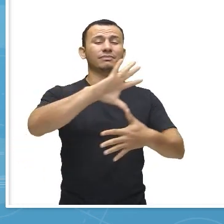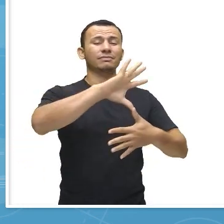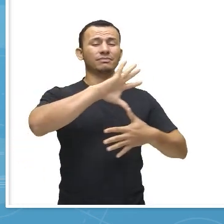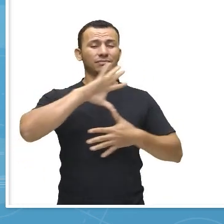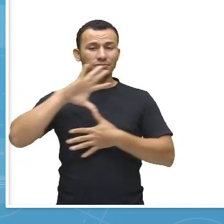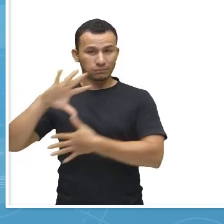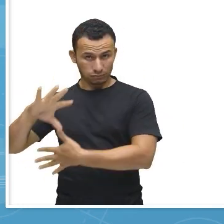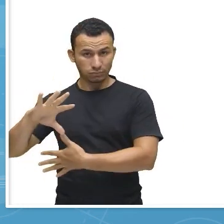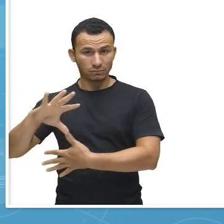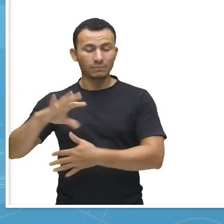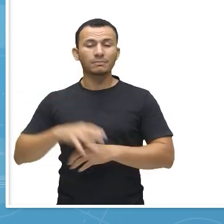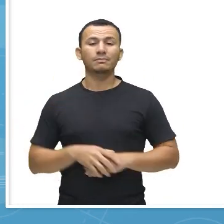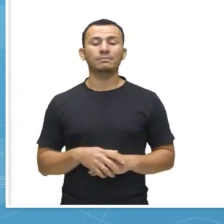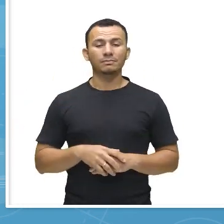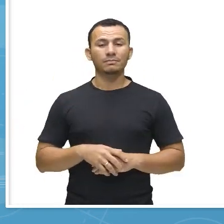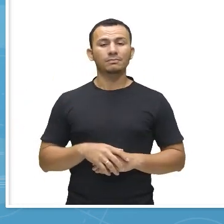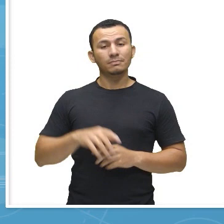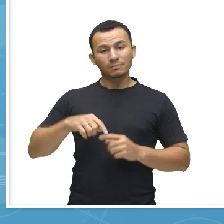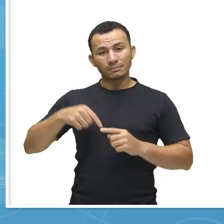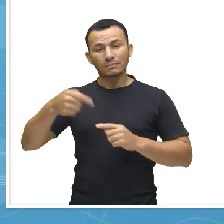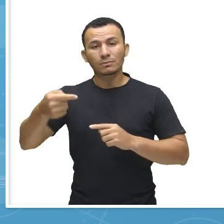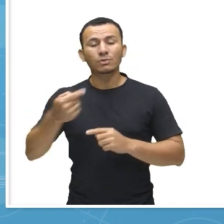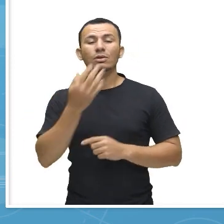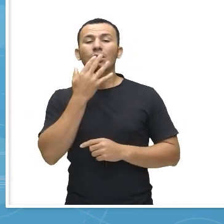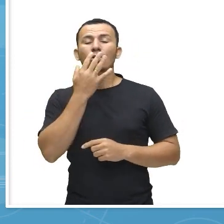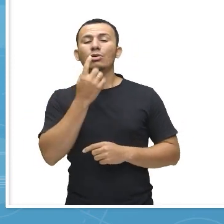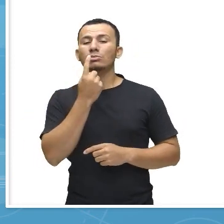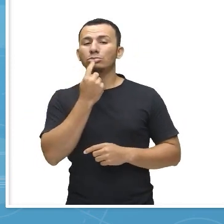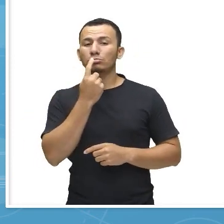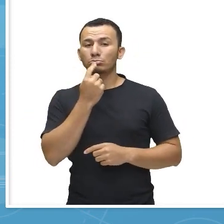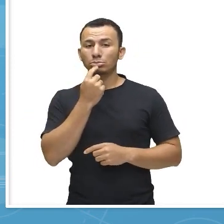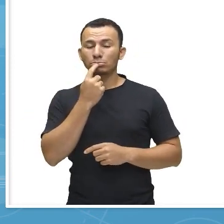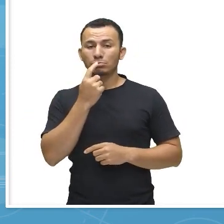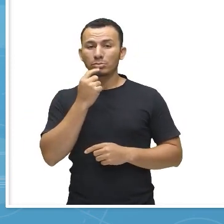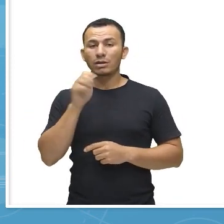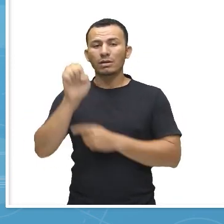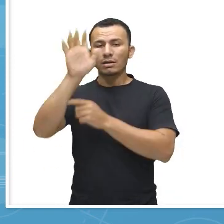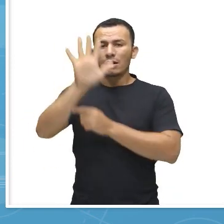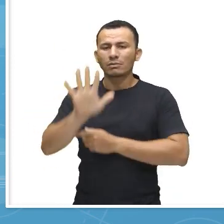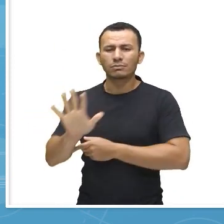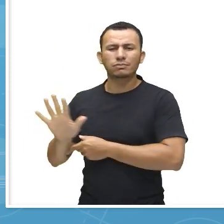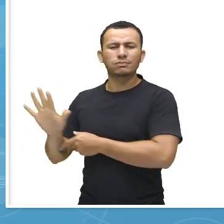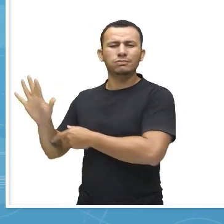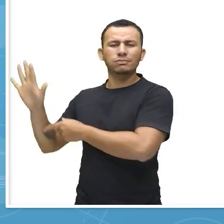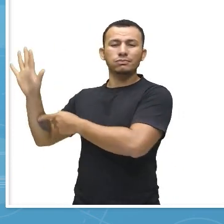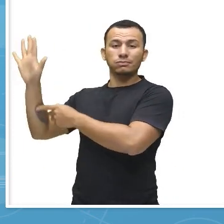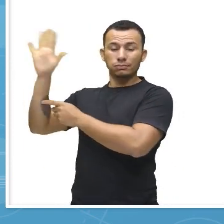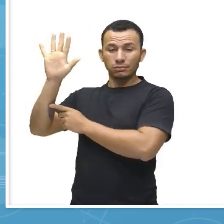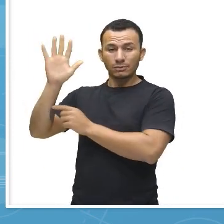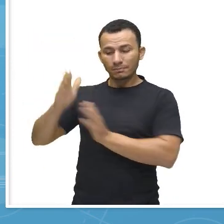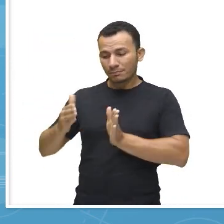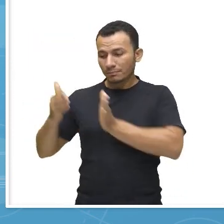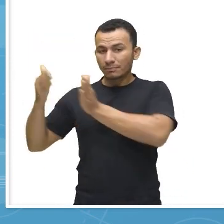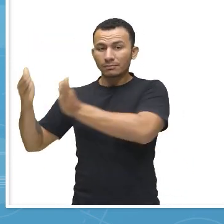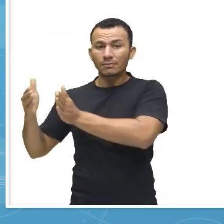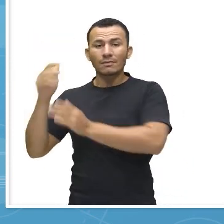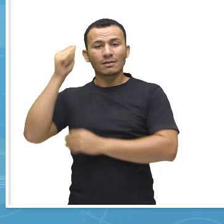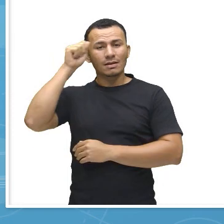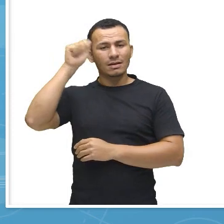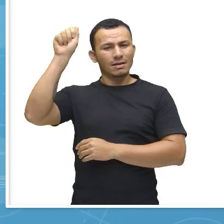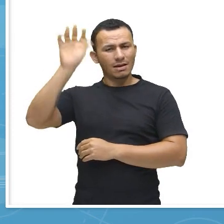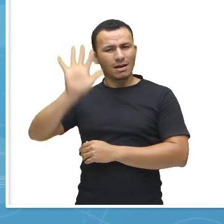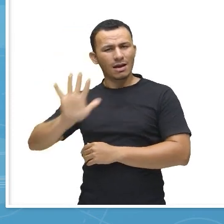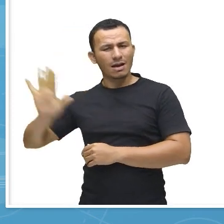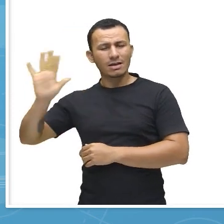gente tem logo em seguida, em vermelho, o continente da Europa. Ao lado, o continente da Ásia, em